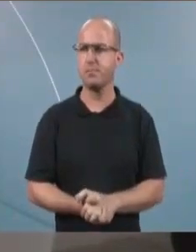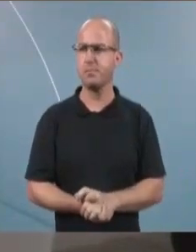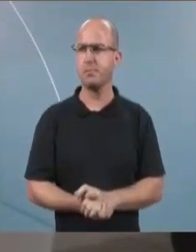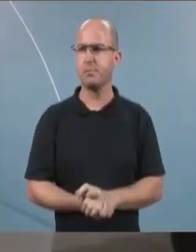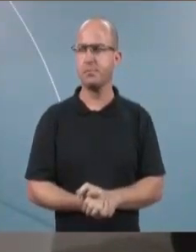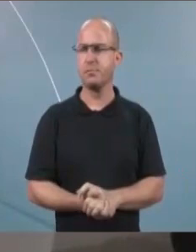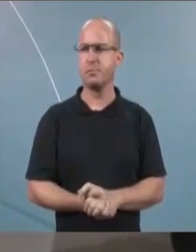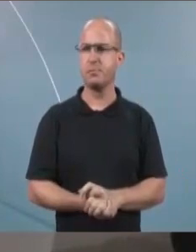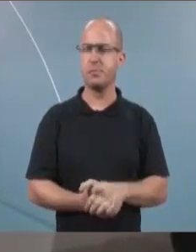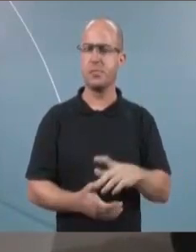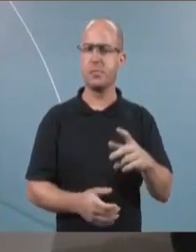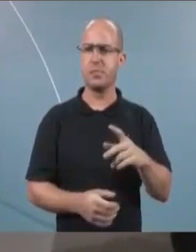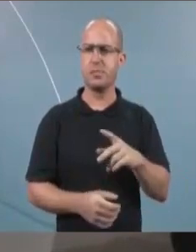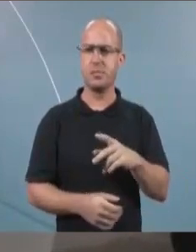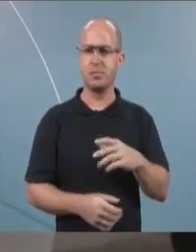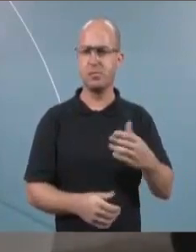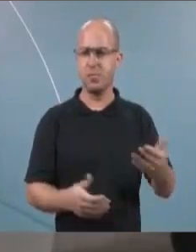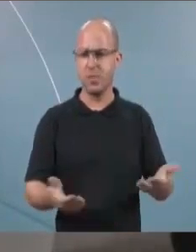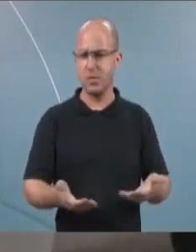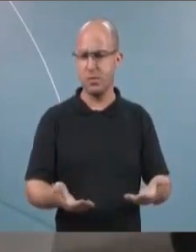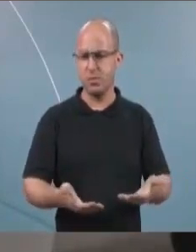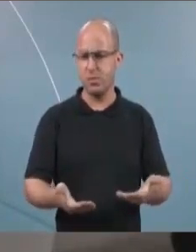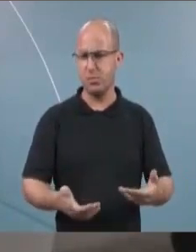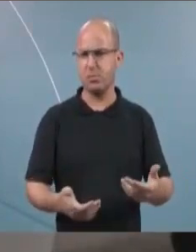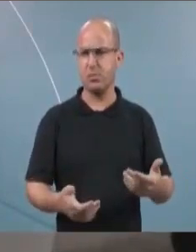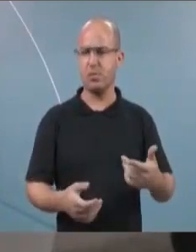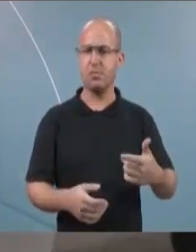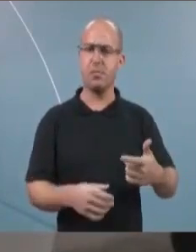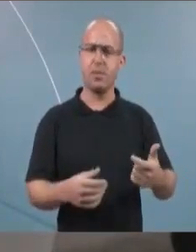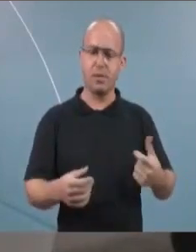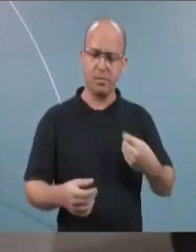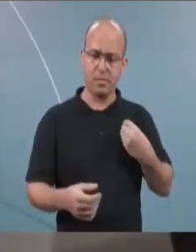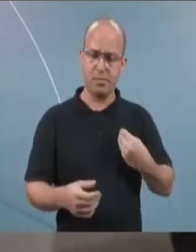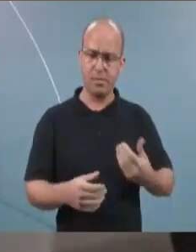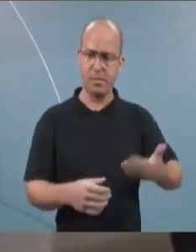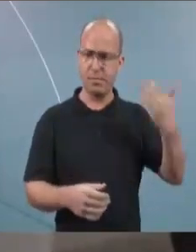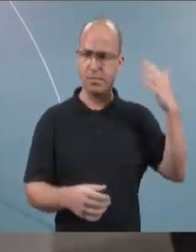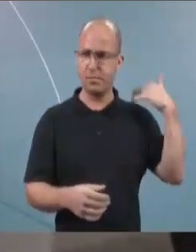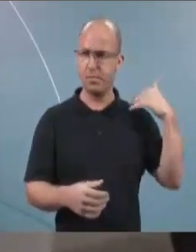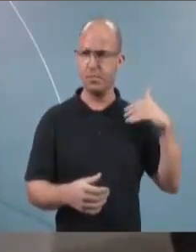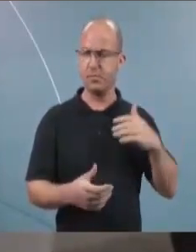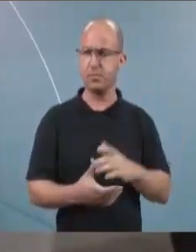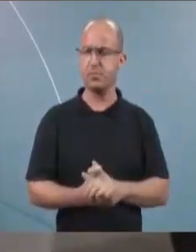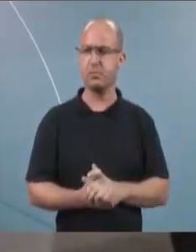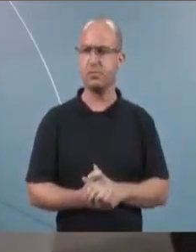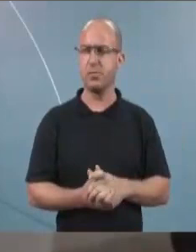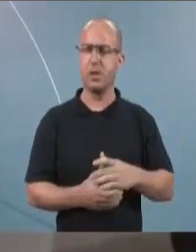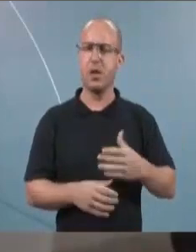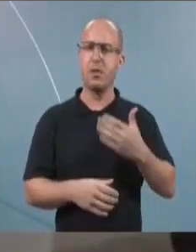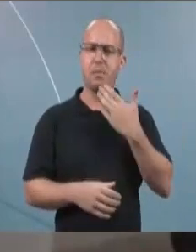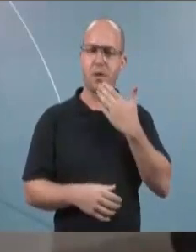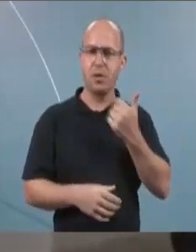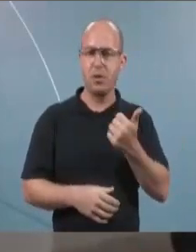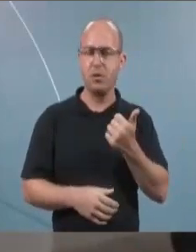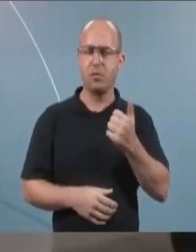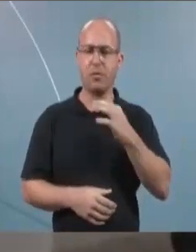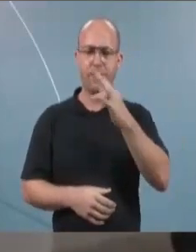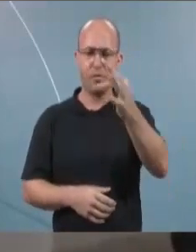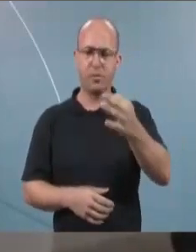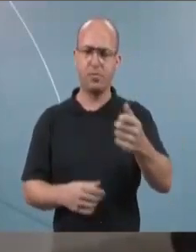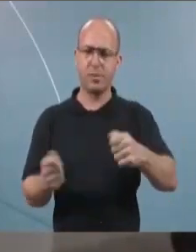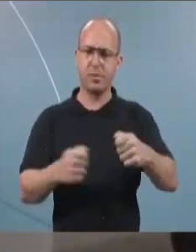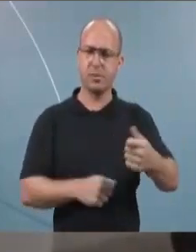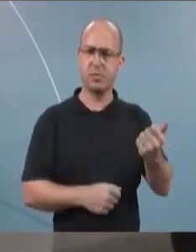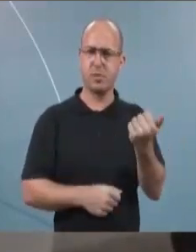presente depende do passado mas você tá no presente para melhorar o passado o futuro mas o futuro tem que ser melhor do que o passado se